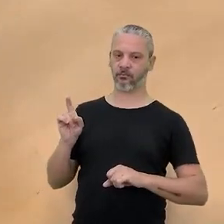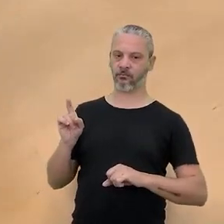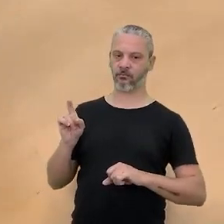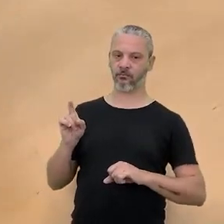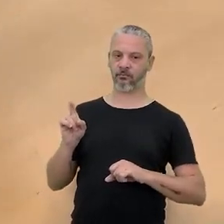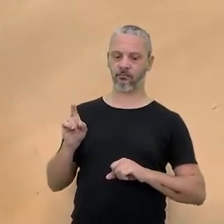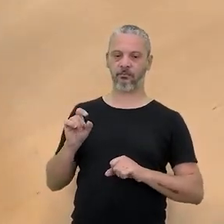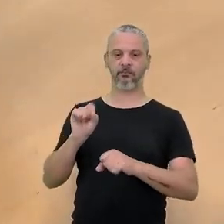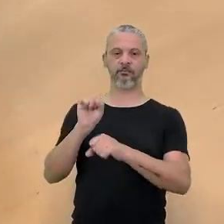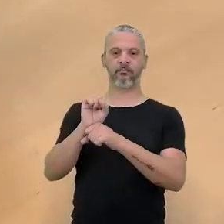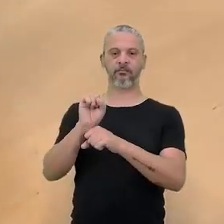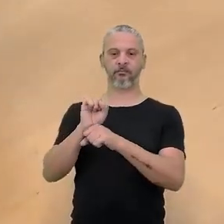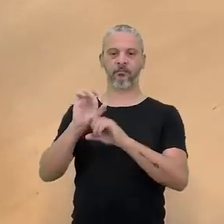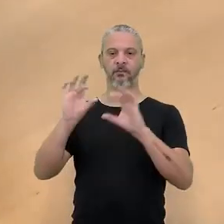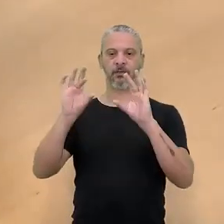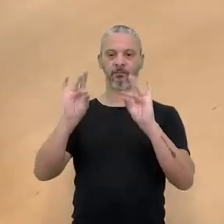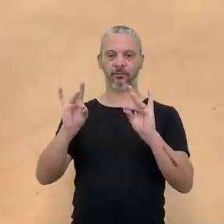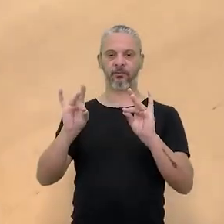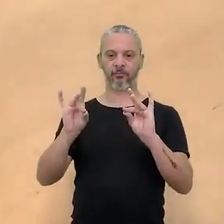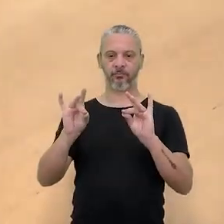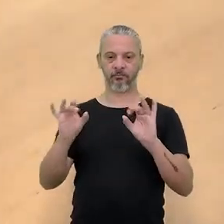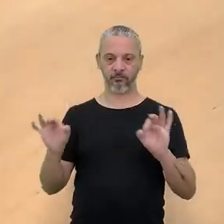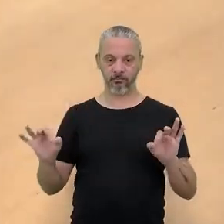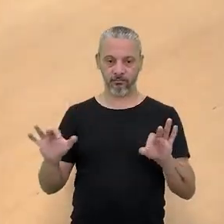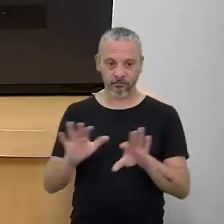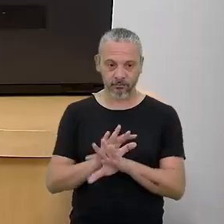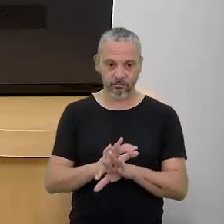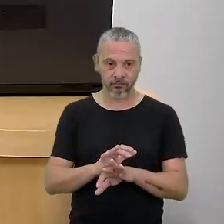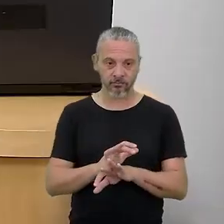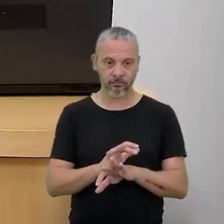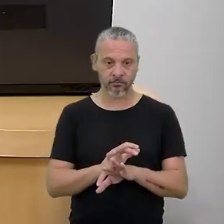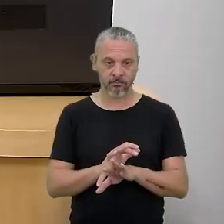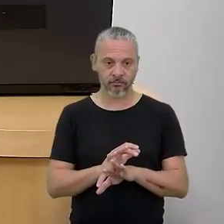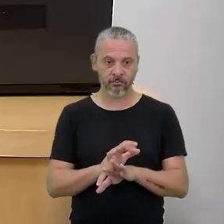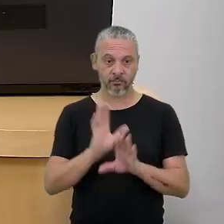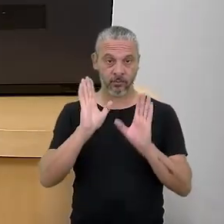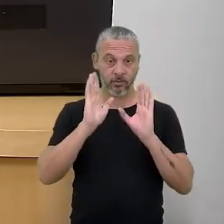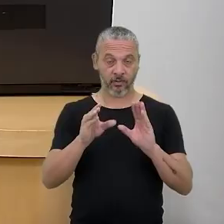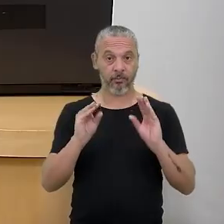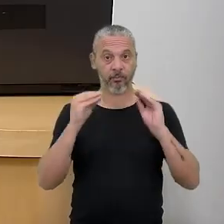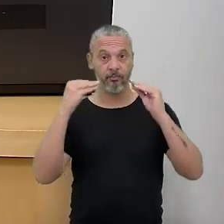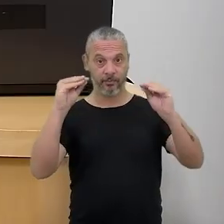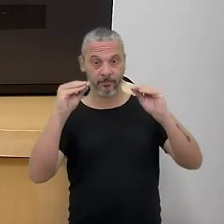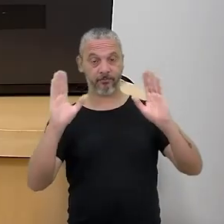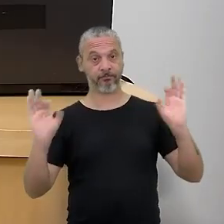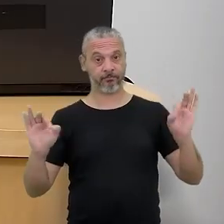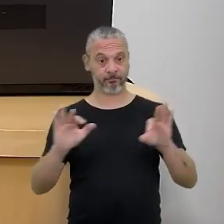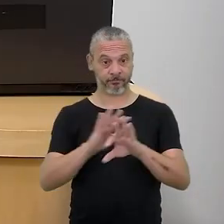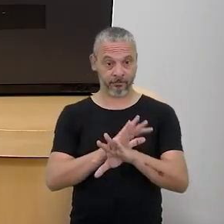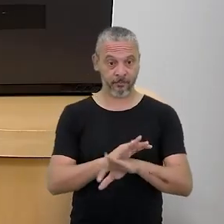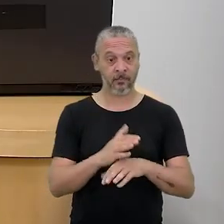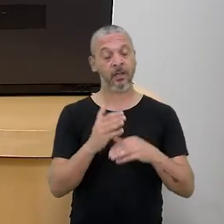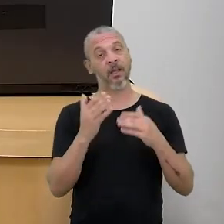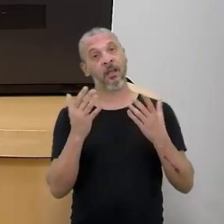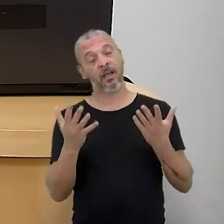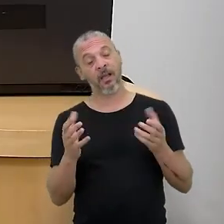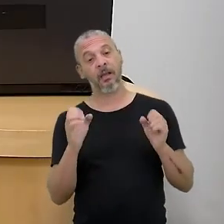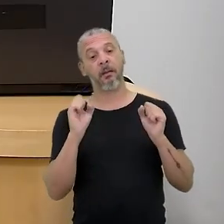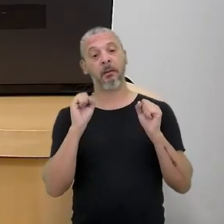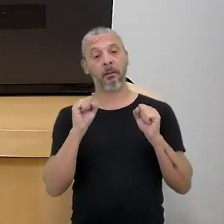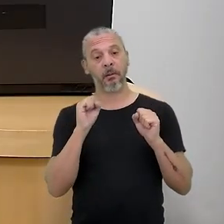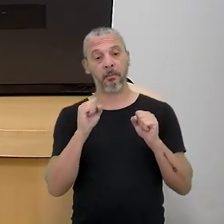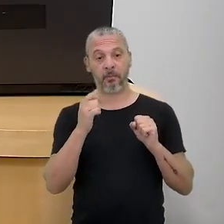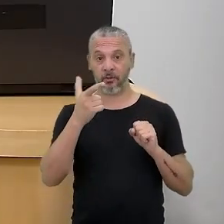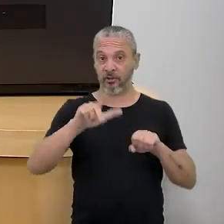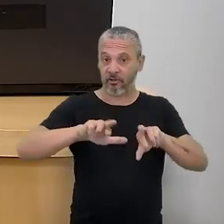É só segurar e esperar secar. Esperou secar? Já vai ficar fixo, tá? Ah, mas eu